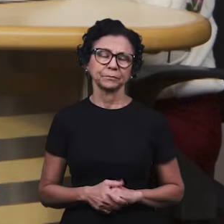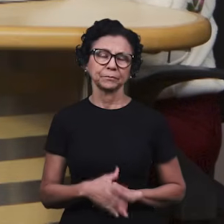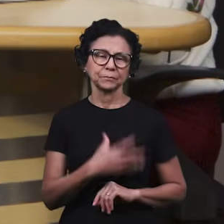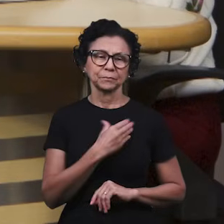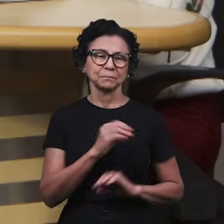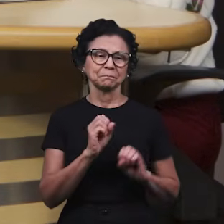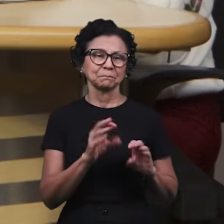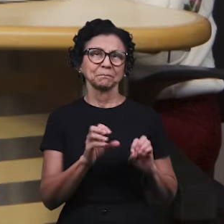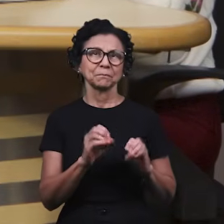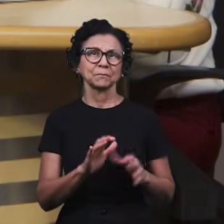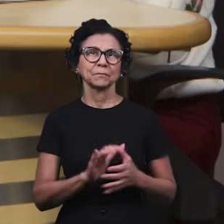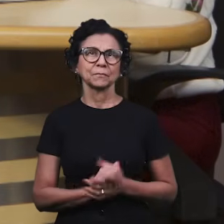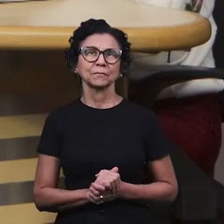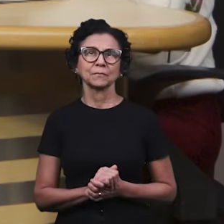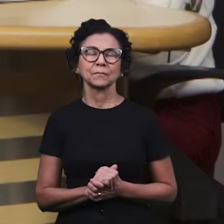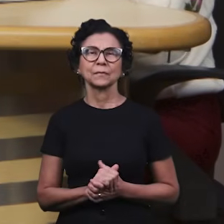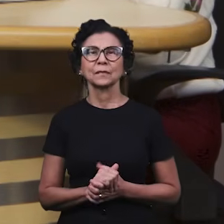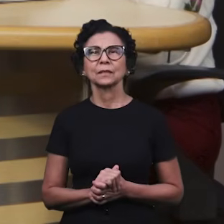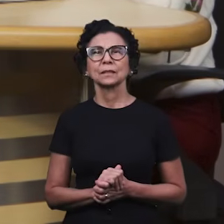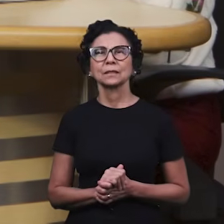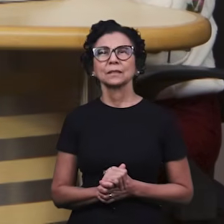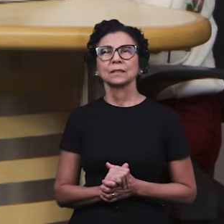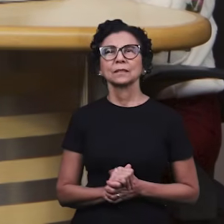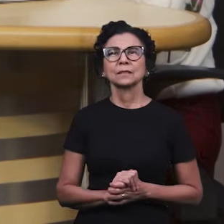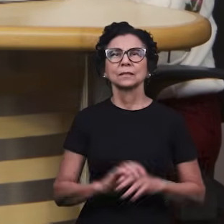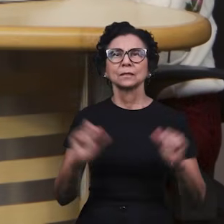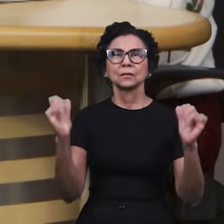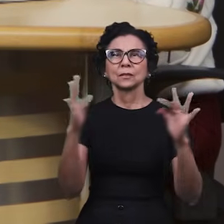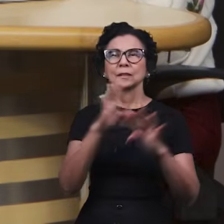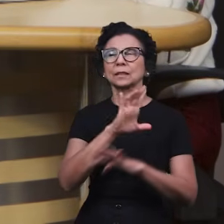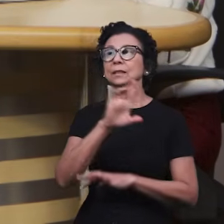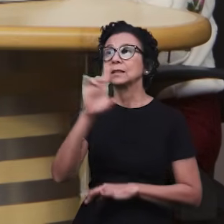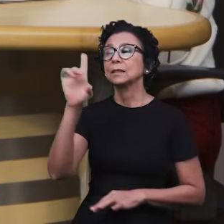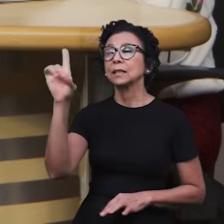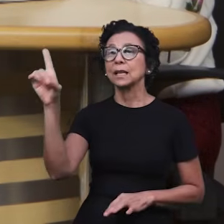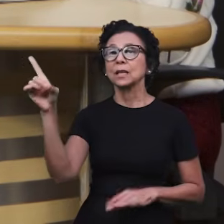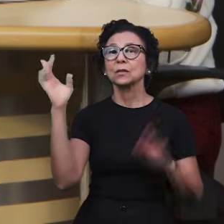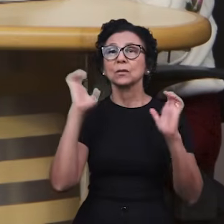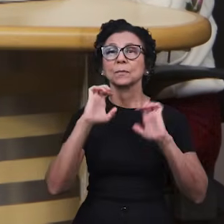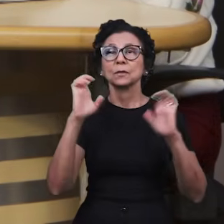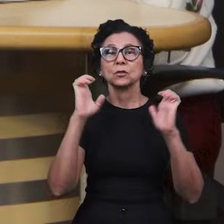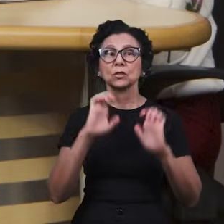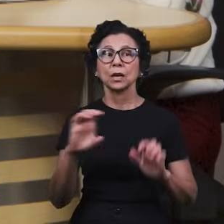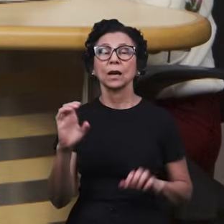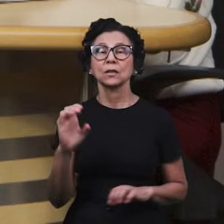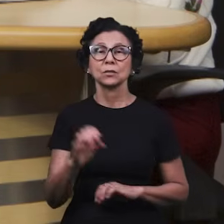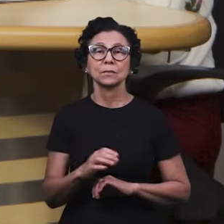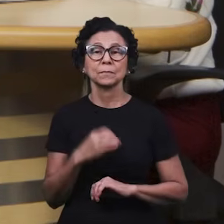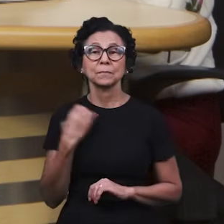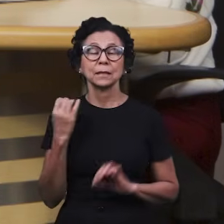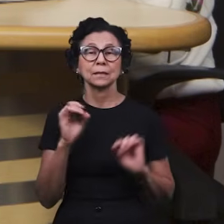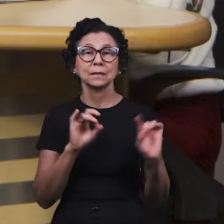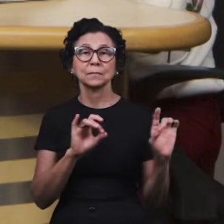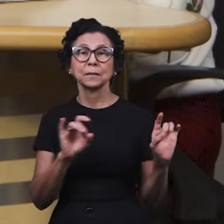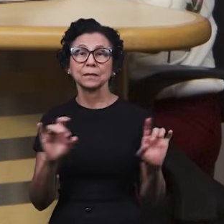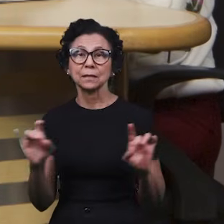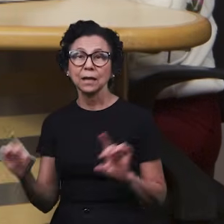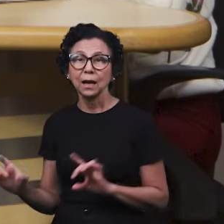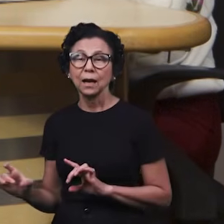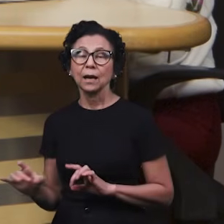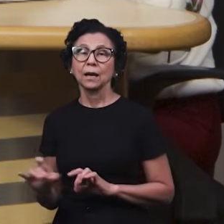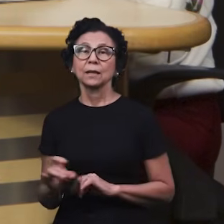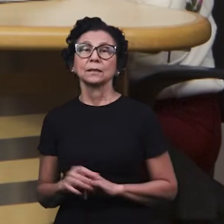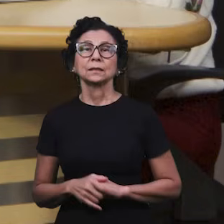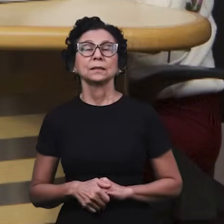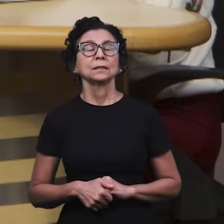nossos filhos. Glória a Deus! Essa é a mensagem mais preciosa que nós temos. É aquela que conecta